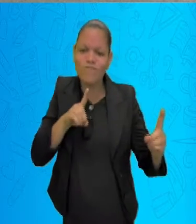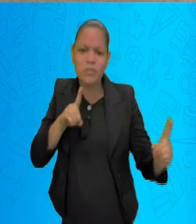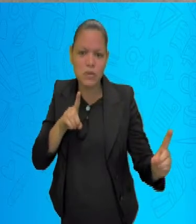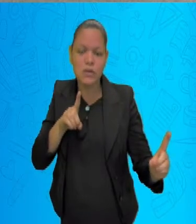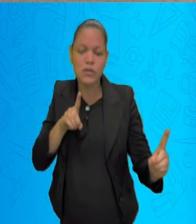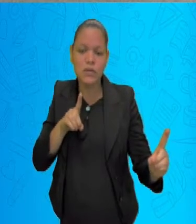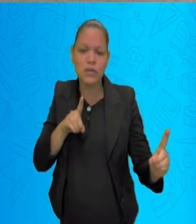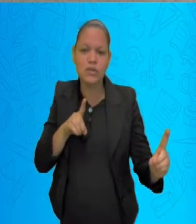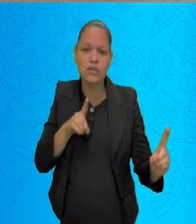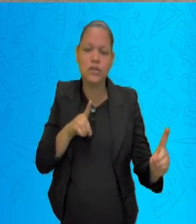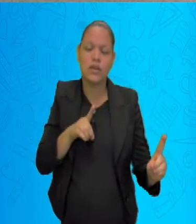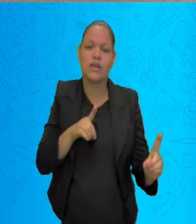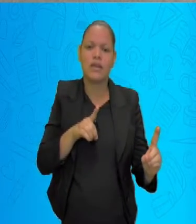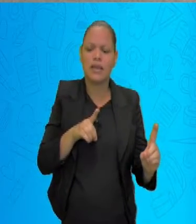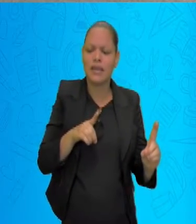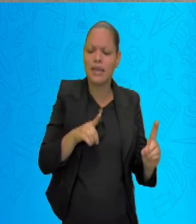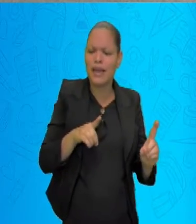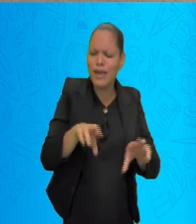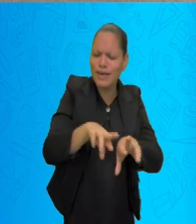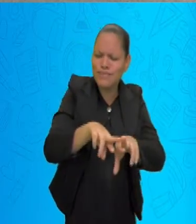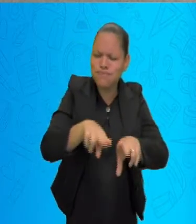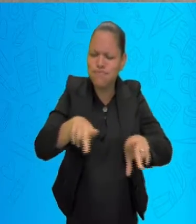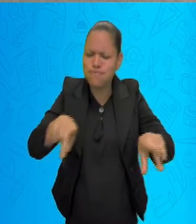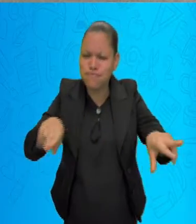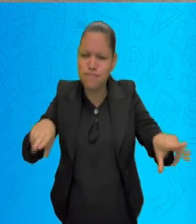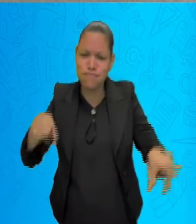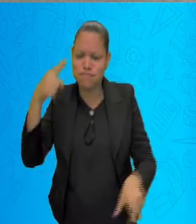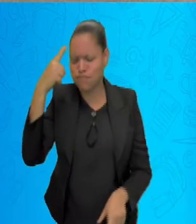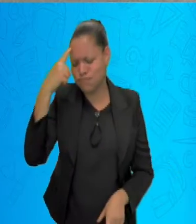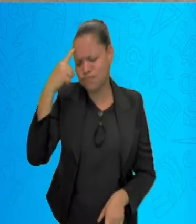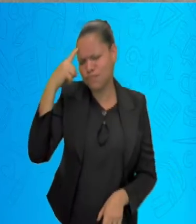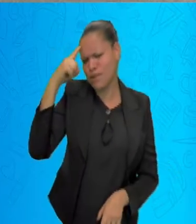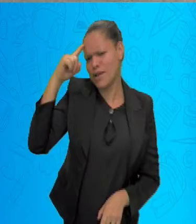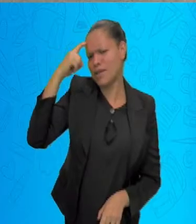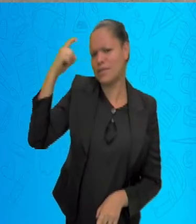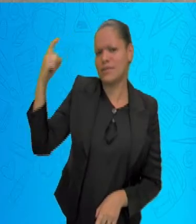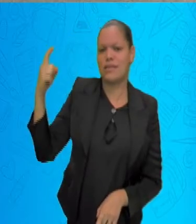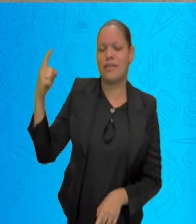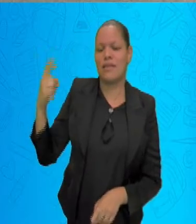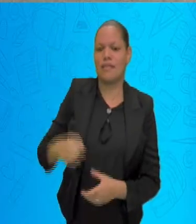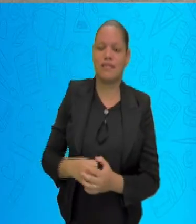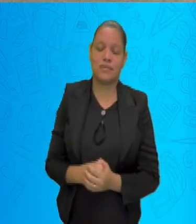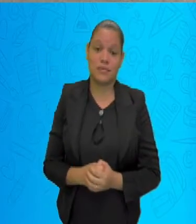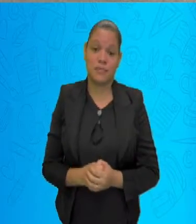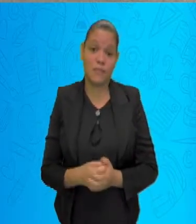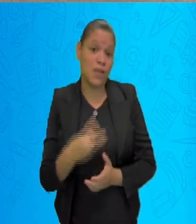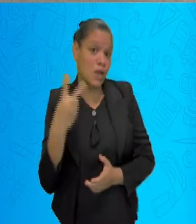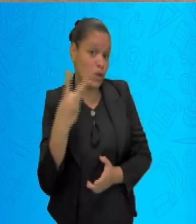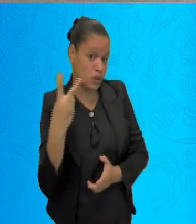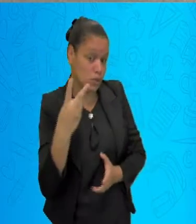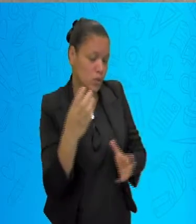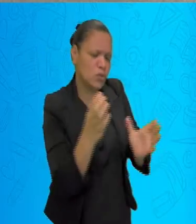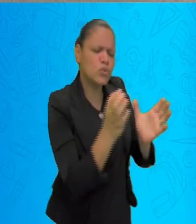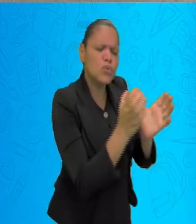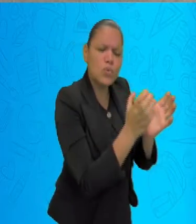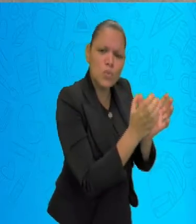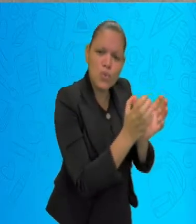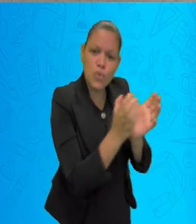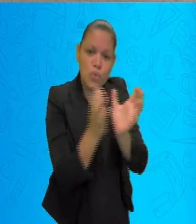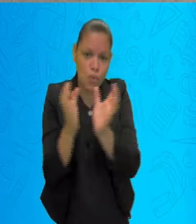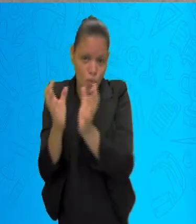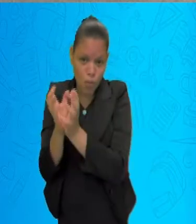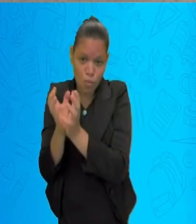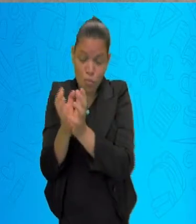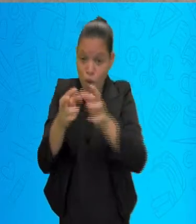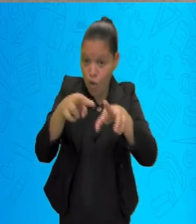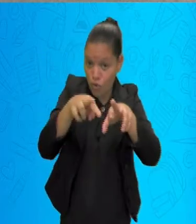os conservadores. Estes 2 grupos, de perspectivas bem diversas,